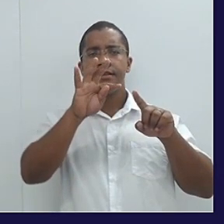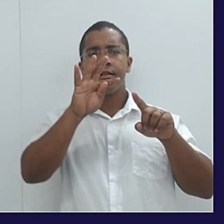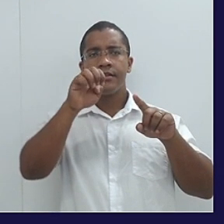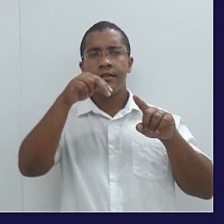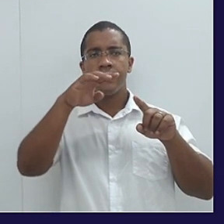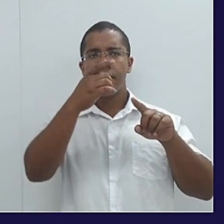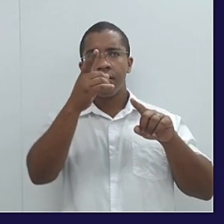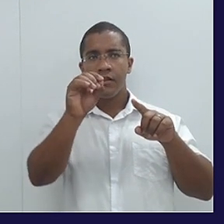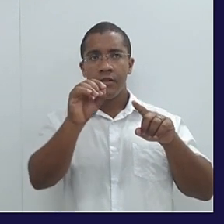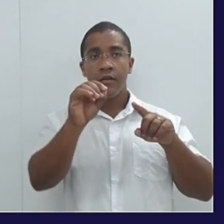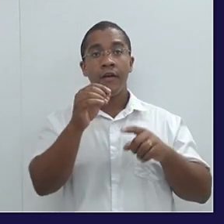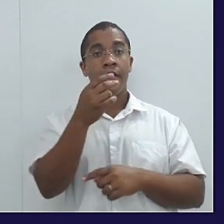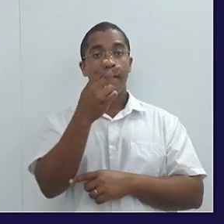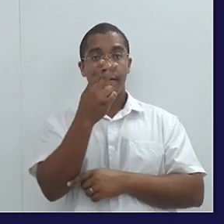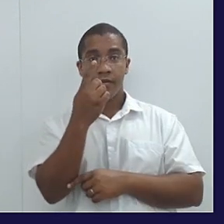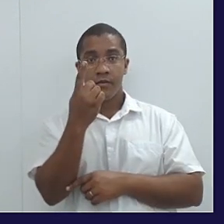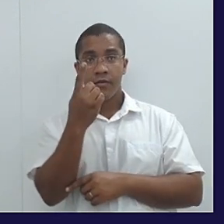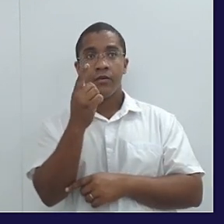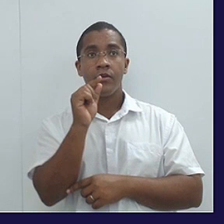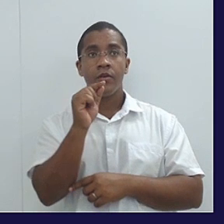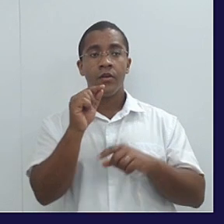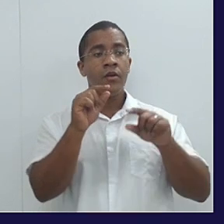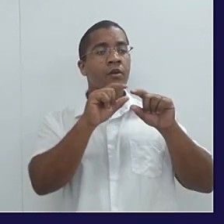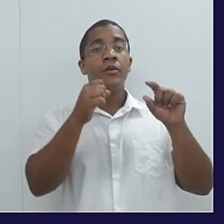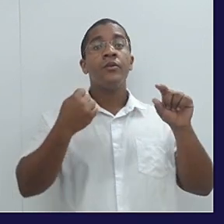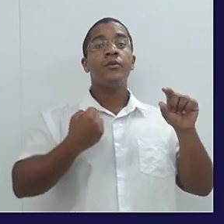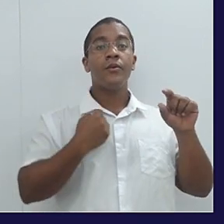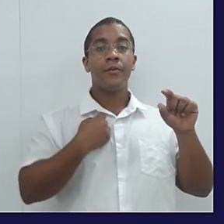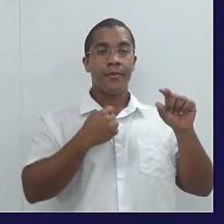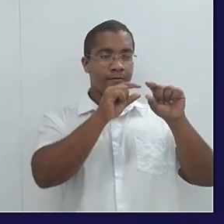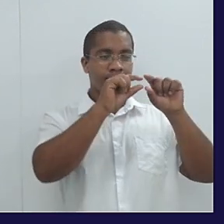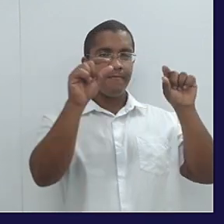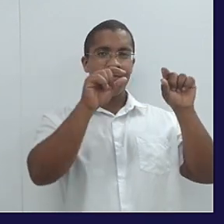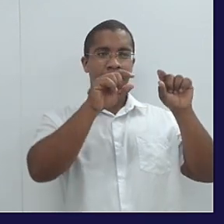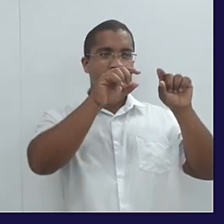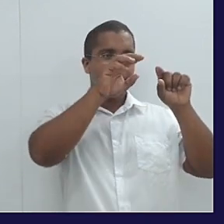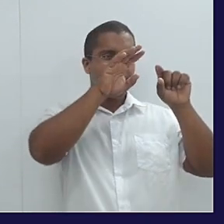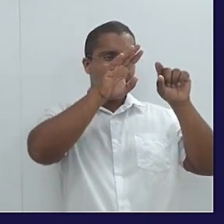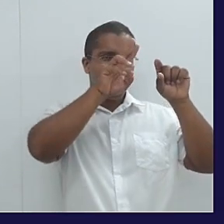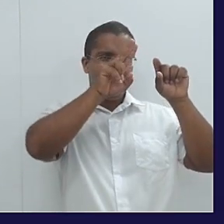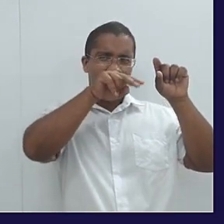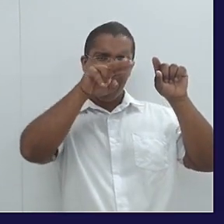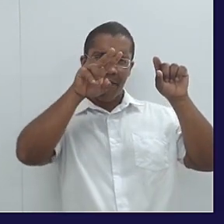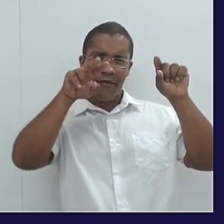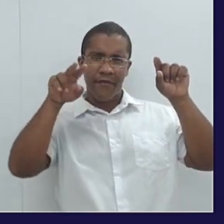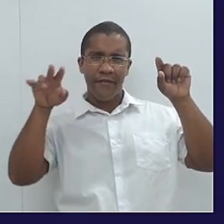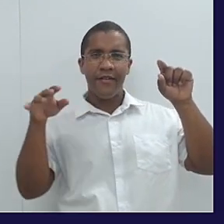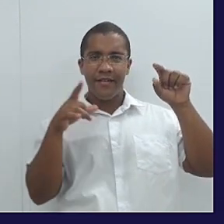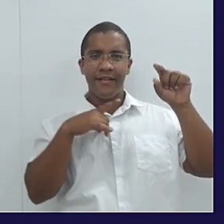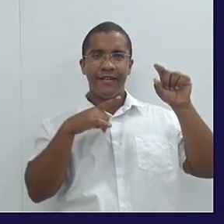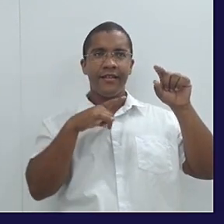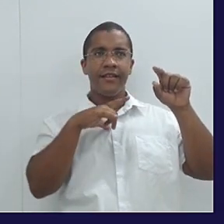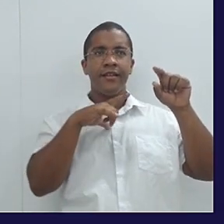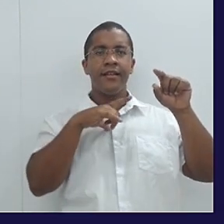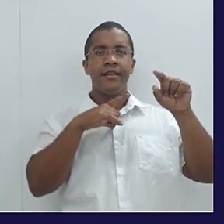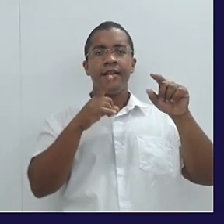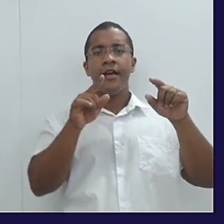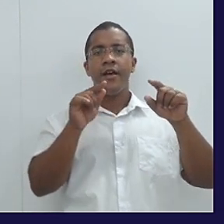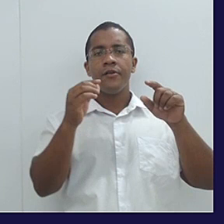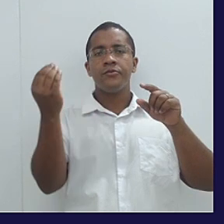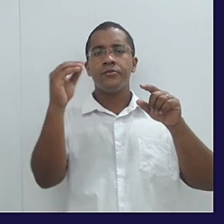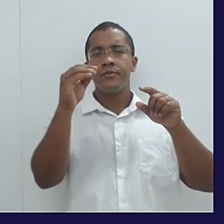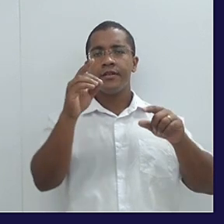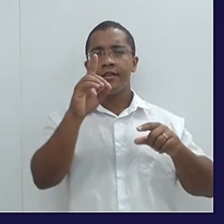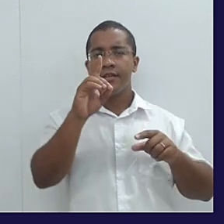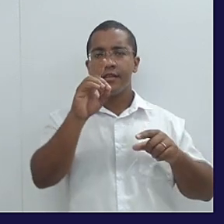tensão. No número 21, você vai ver o código de barras, que tem a mensagem de débito